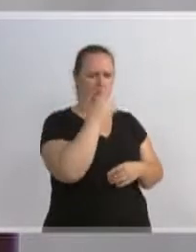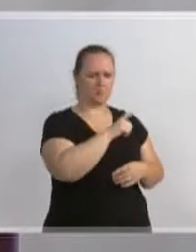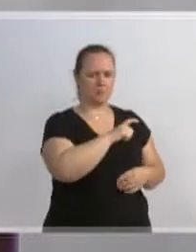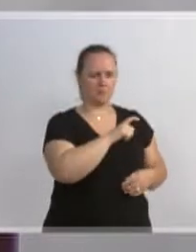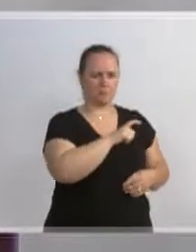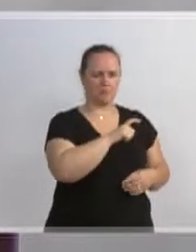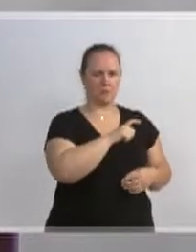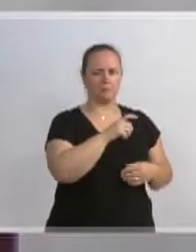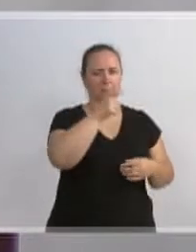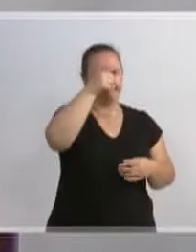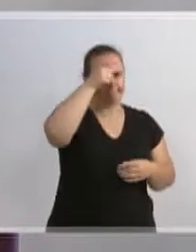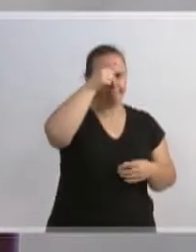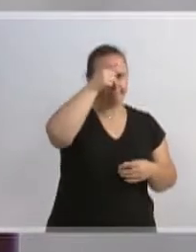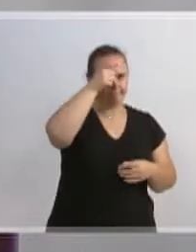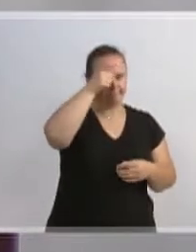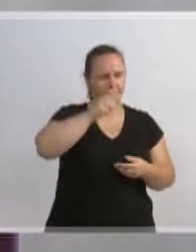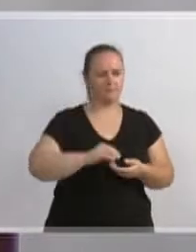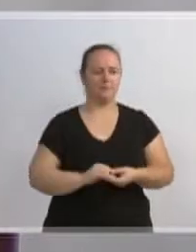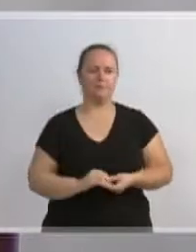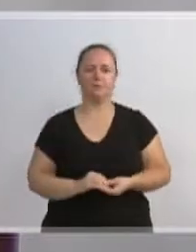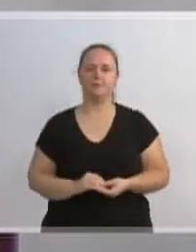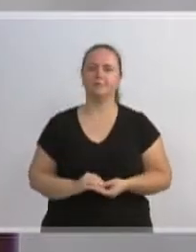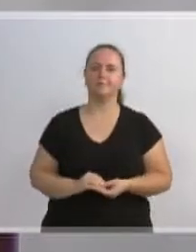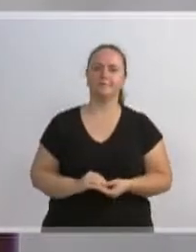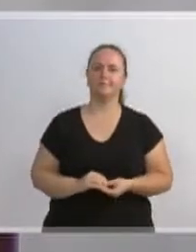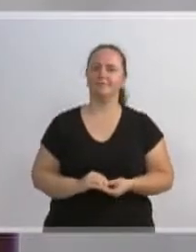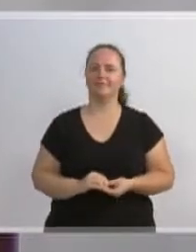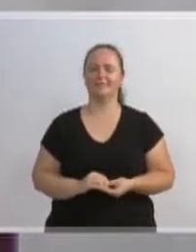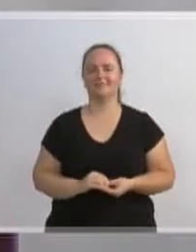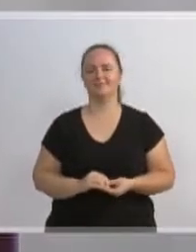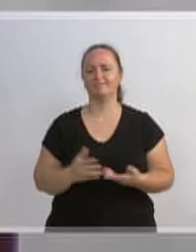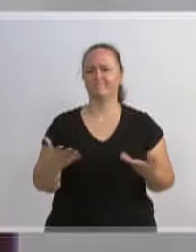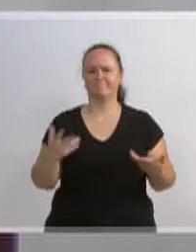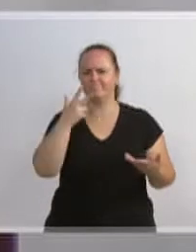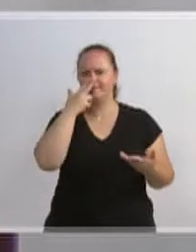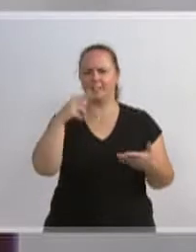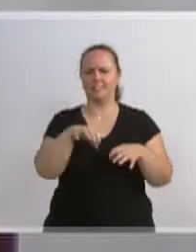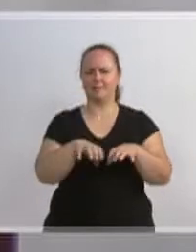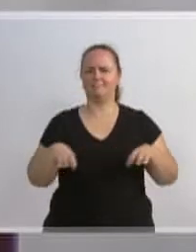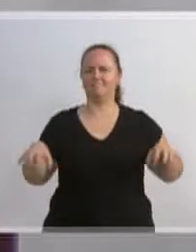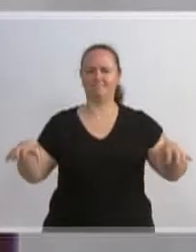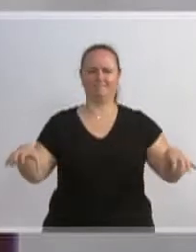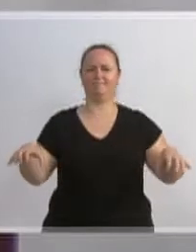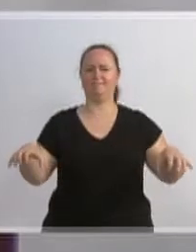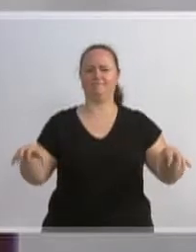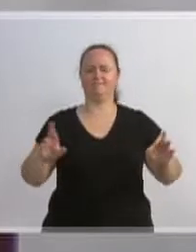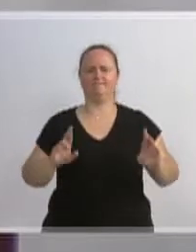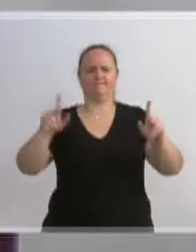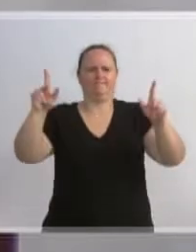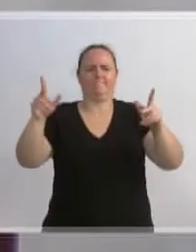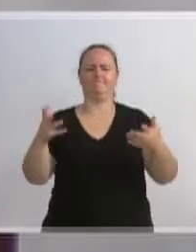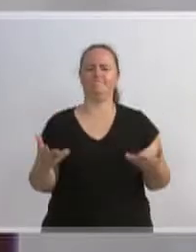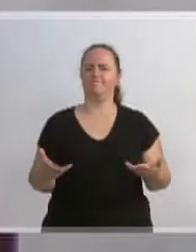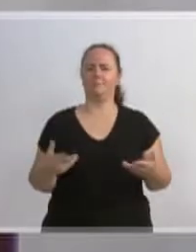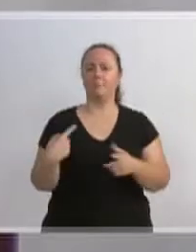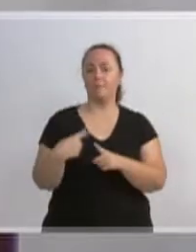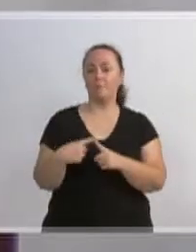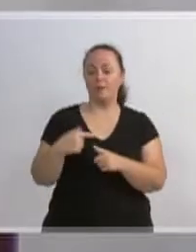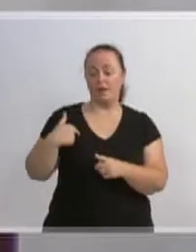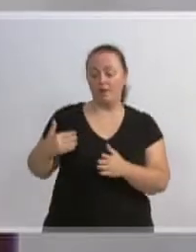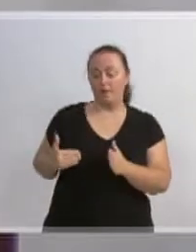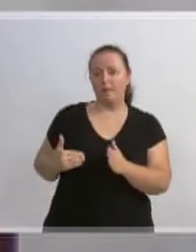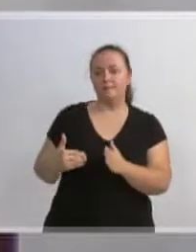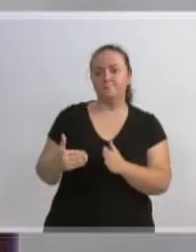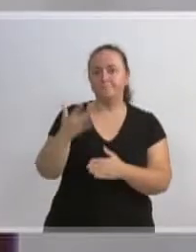Eu acho que essas visões de rupturas, elas são muito nocivas para o nosso país. E eu fico aqui, eu trago o sentimento, por ser advindo de uma pequena família